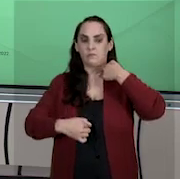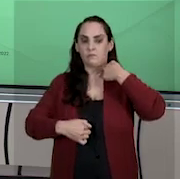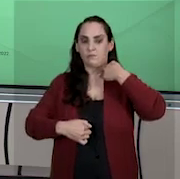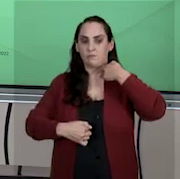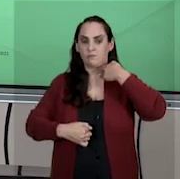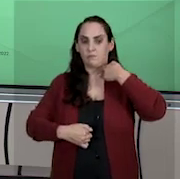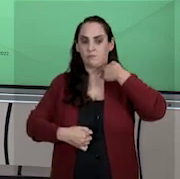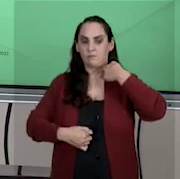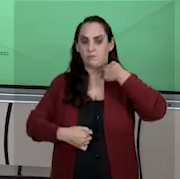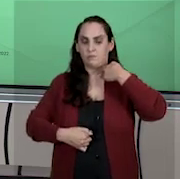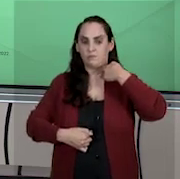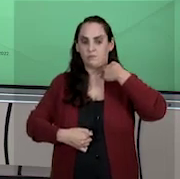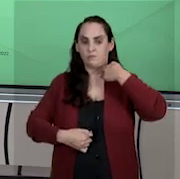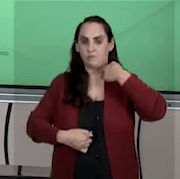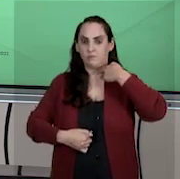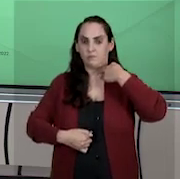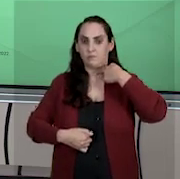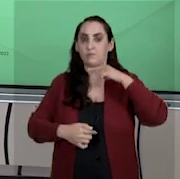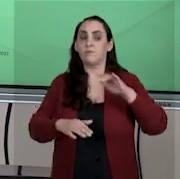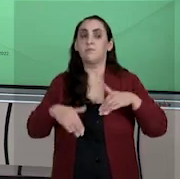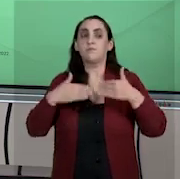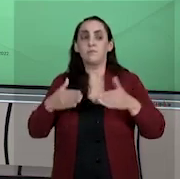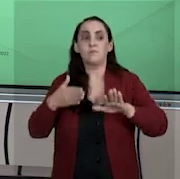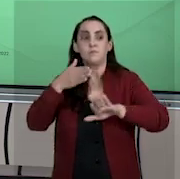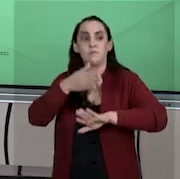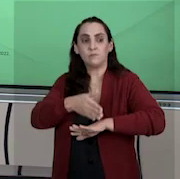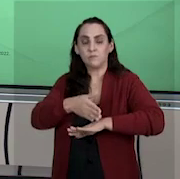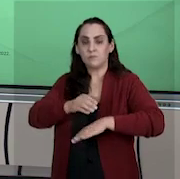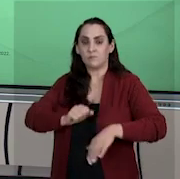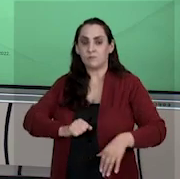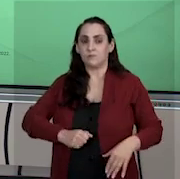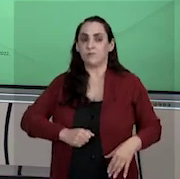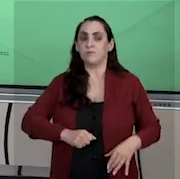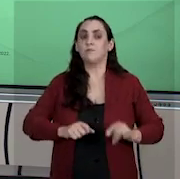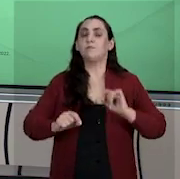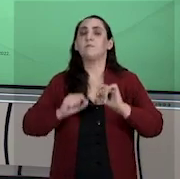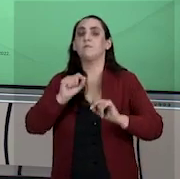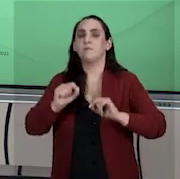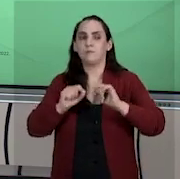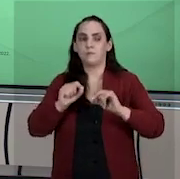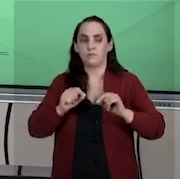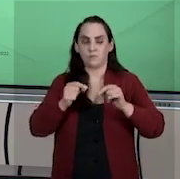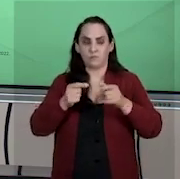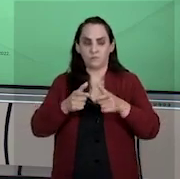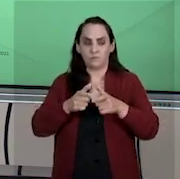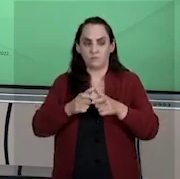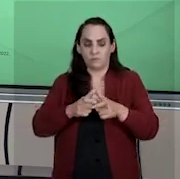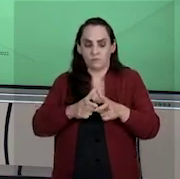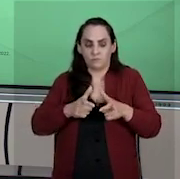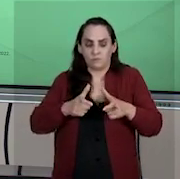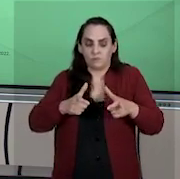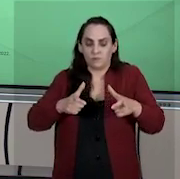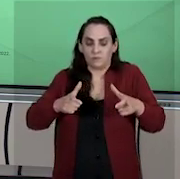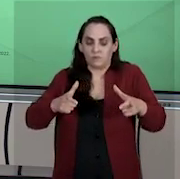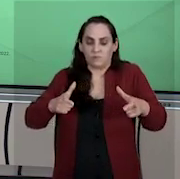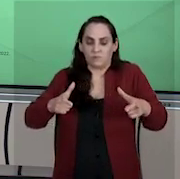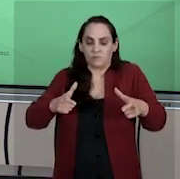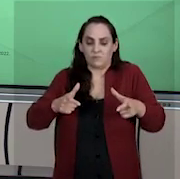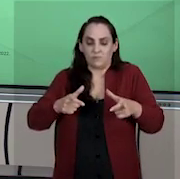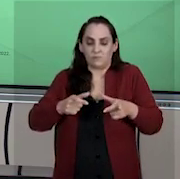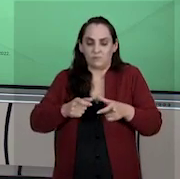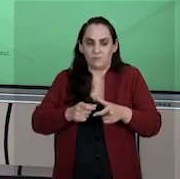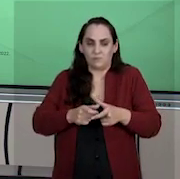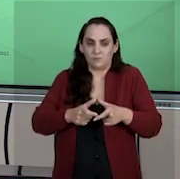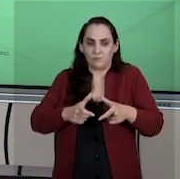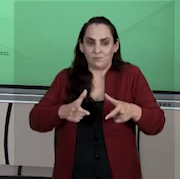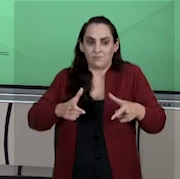do estômago. Chegou no estômago, o estômago, o que ele é? Um órgão oco, ele expande, ele tem muito tecido